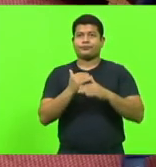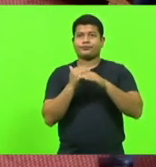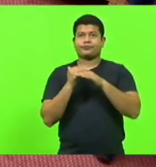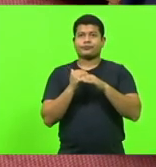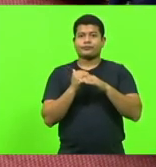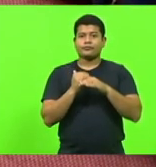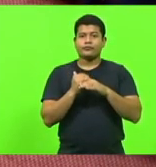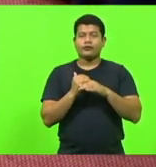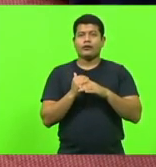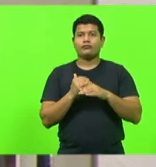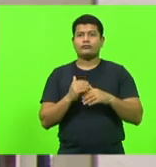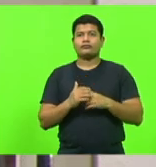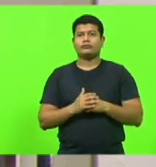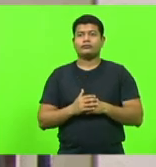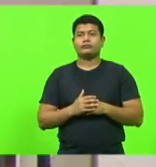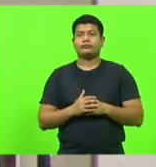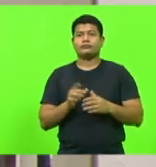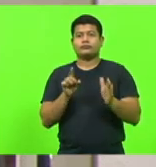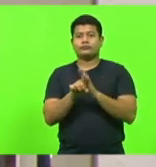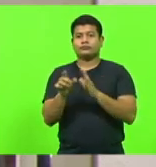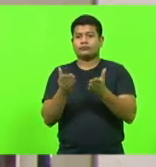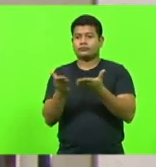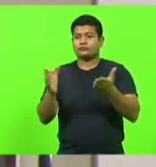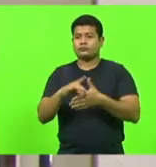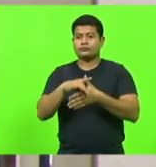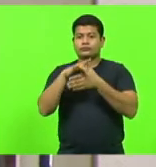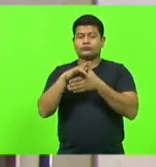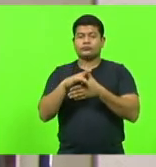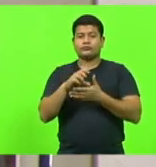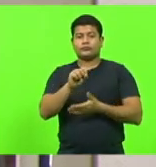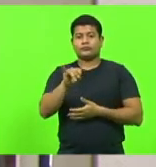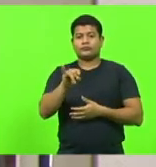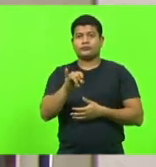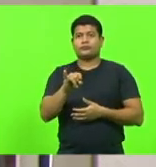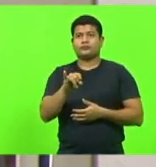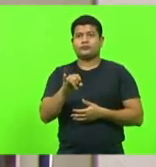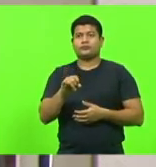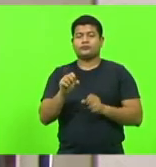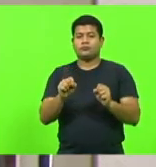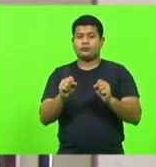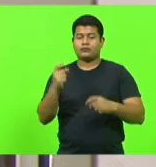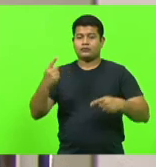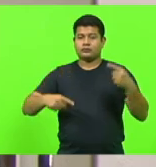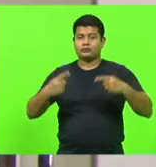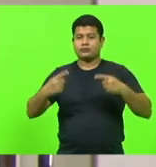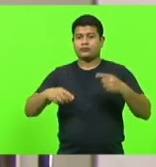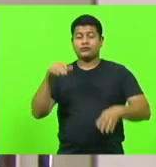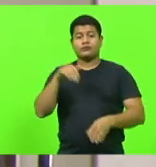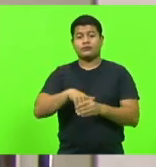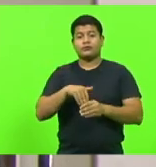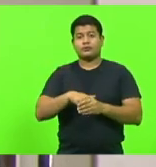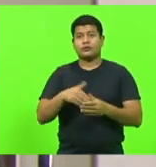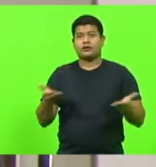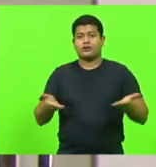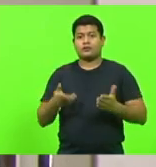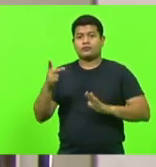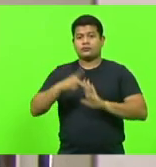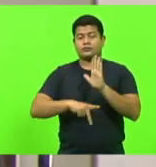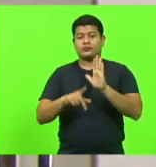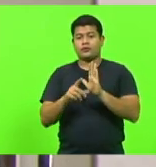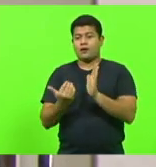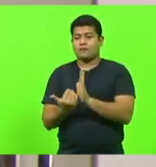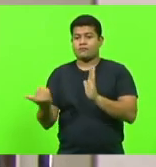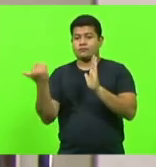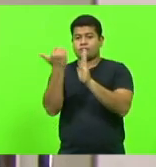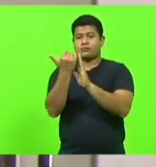unanimidade. Consulto, senhores líderes, se podemos discutir e votar na sessão de hoje um projeto extra-pauta,